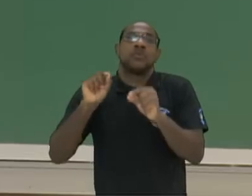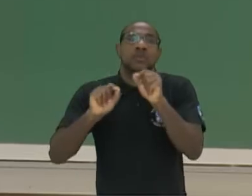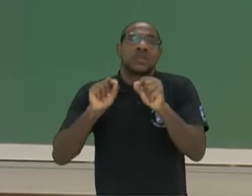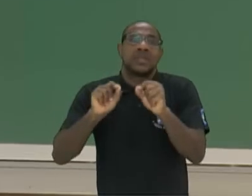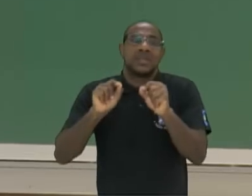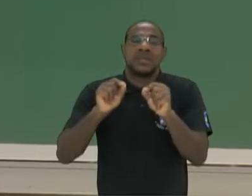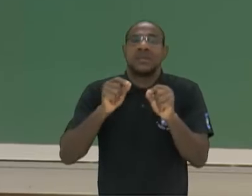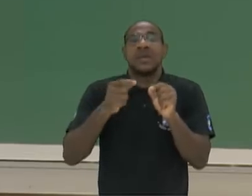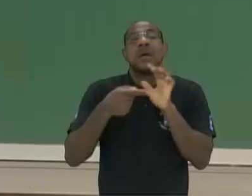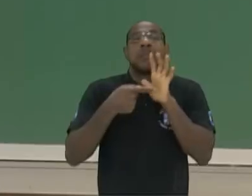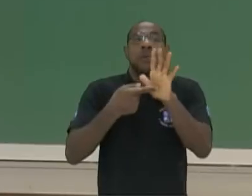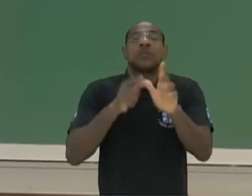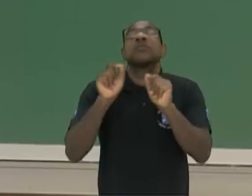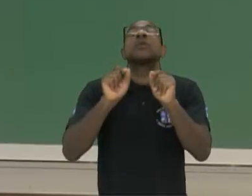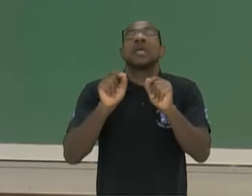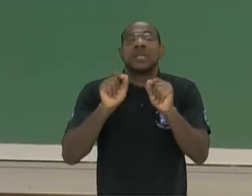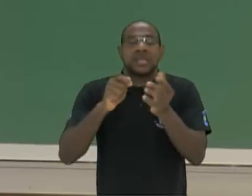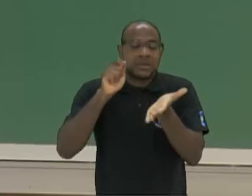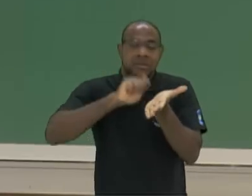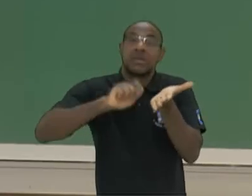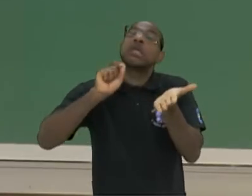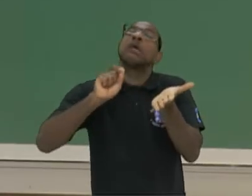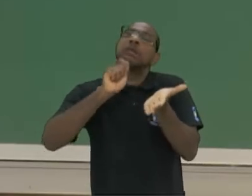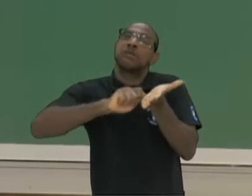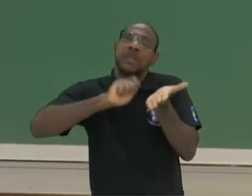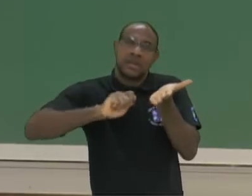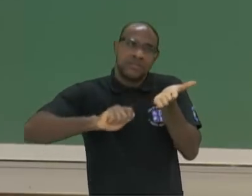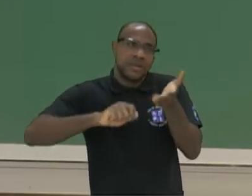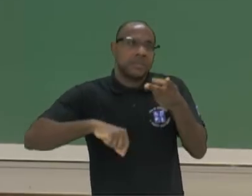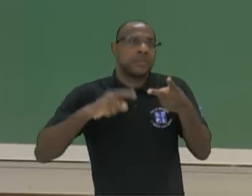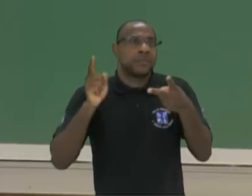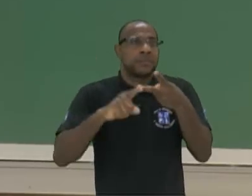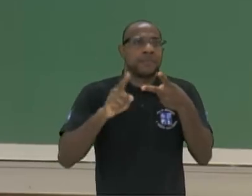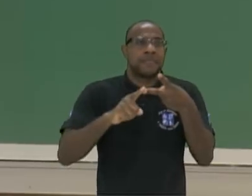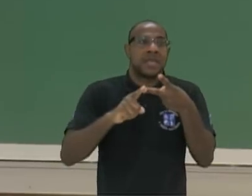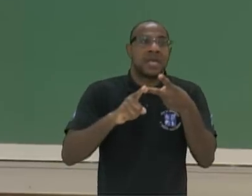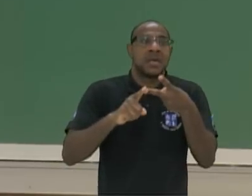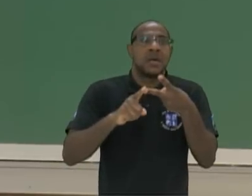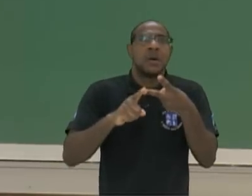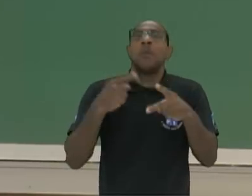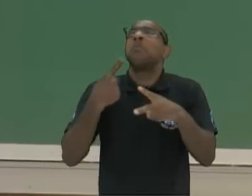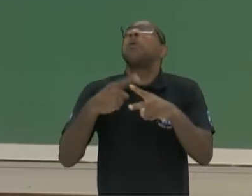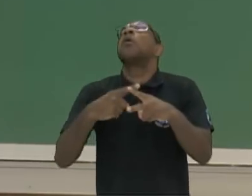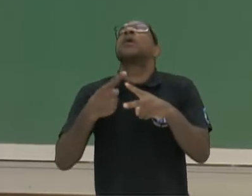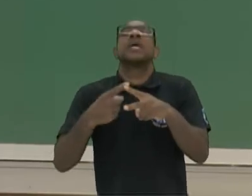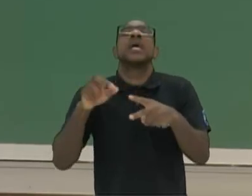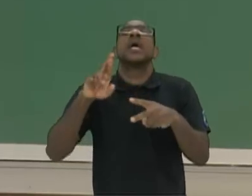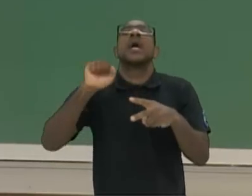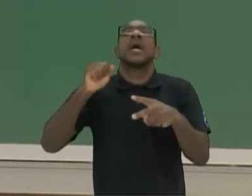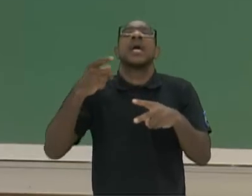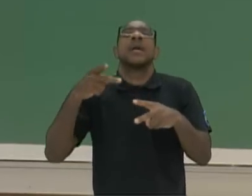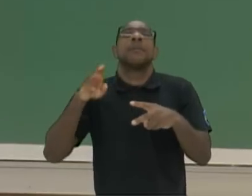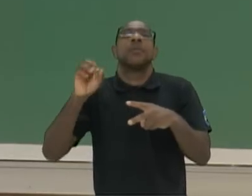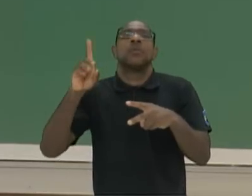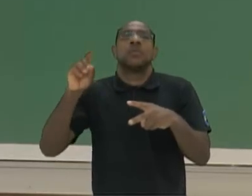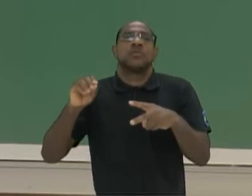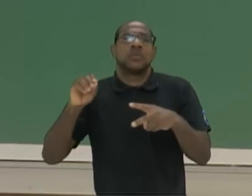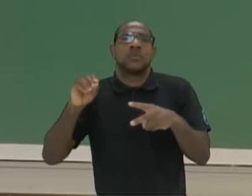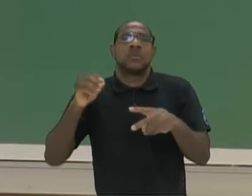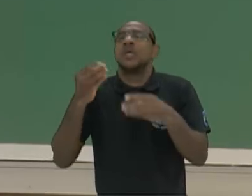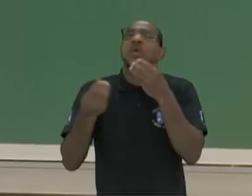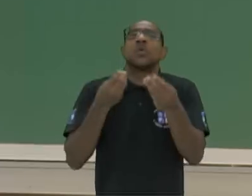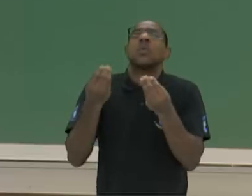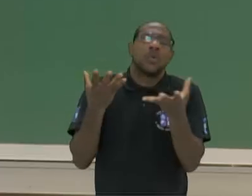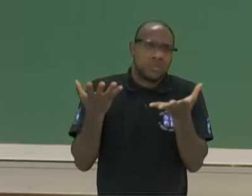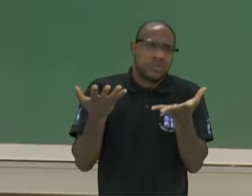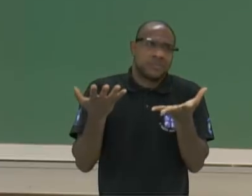está escrevendo, quem está repudiando, a razão de ser do repúdio e o porquê se repudia isso,